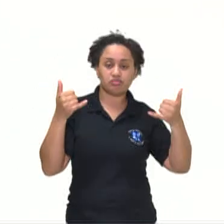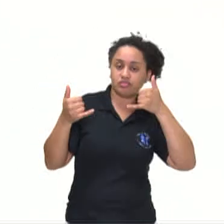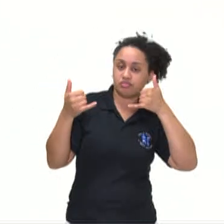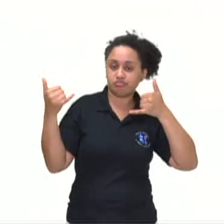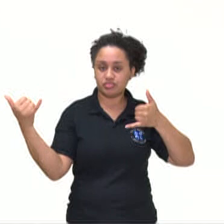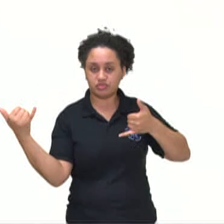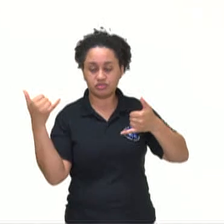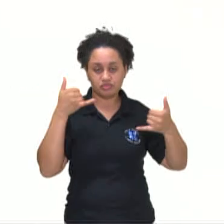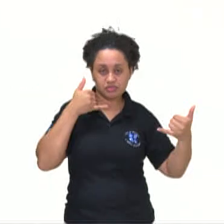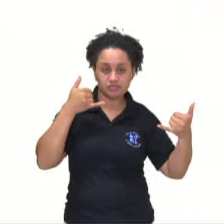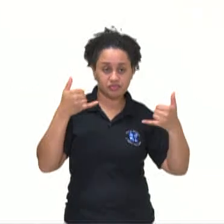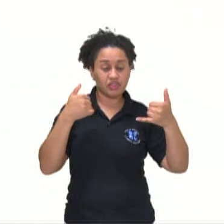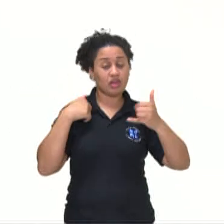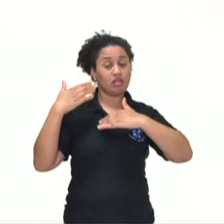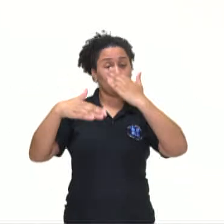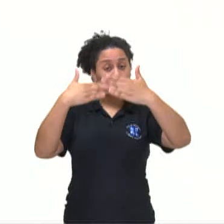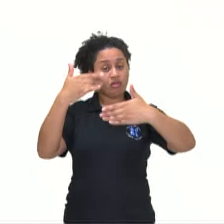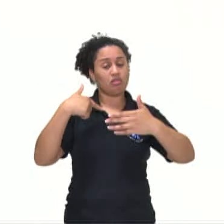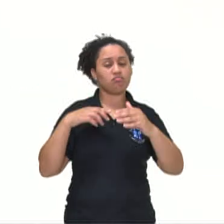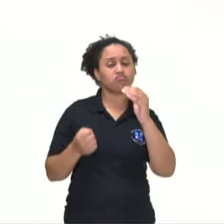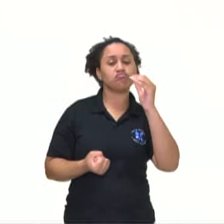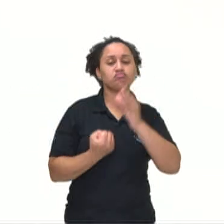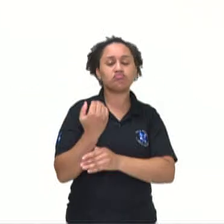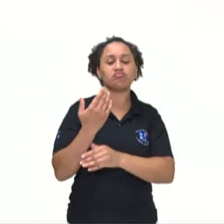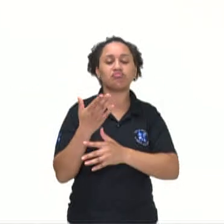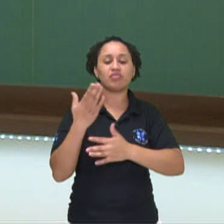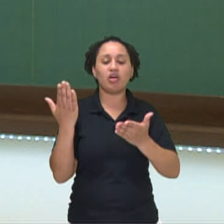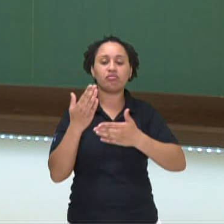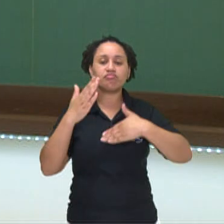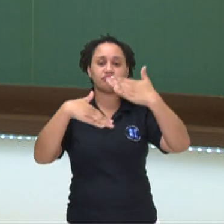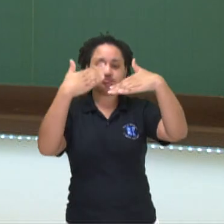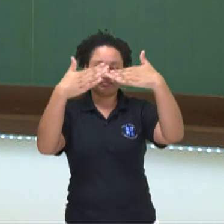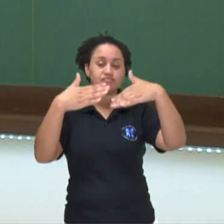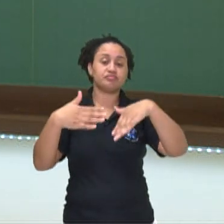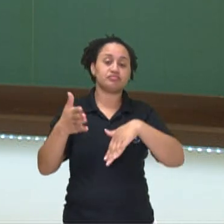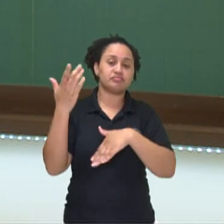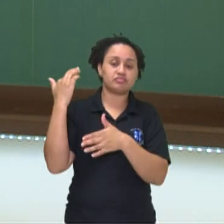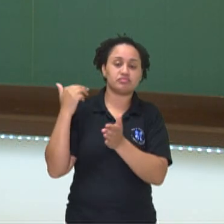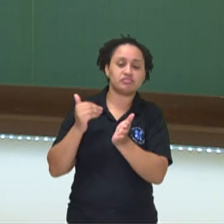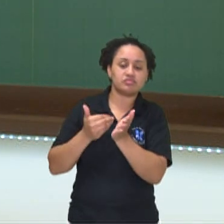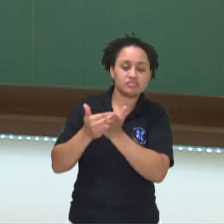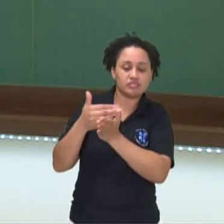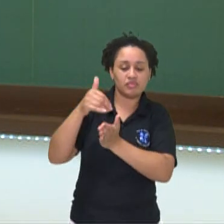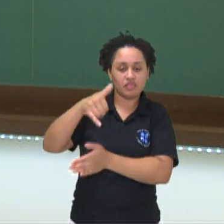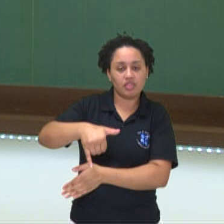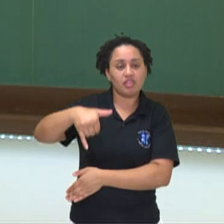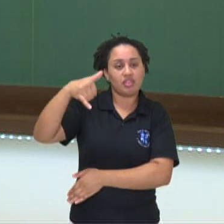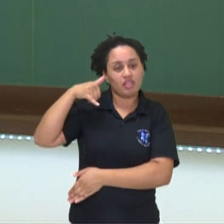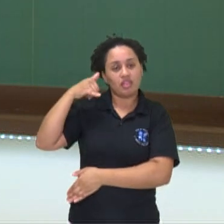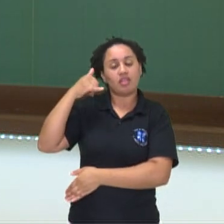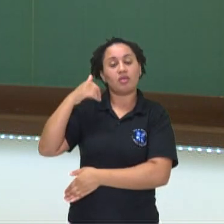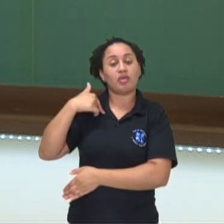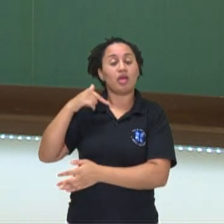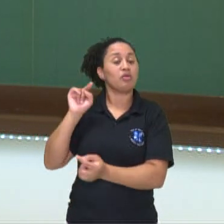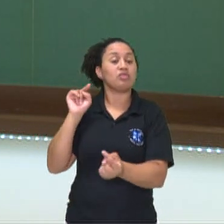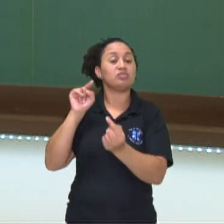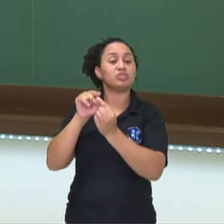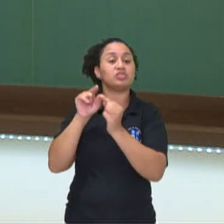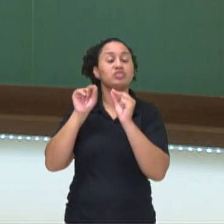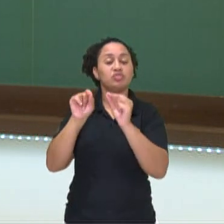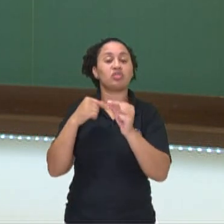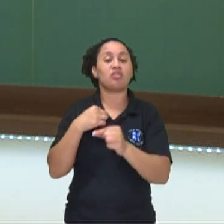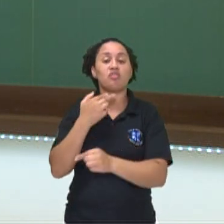evoluiu muito desde a sua criação. Então, inicialmente, o telefone ele tinha por objetivo a transmissão